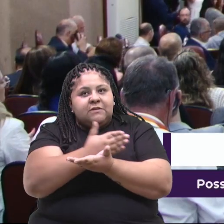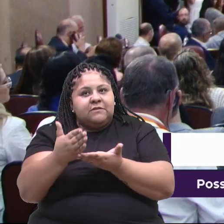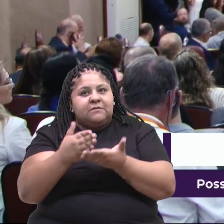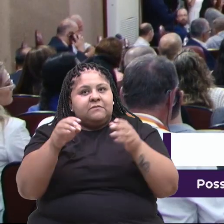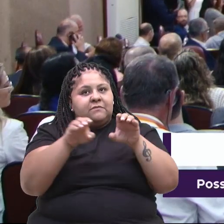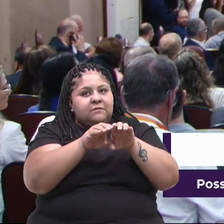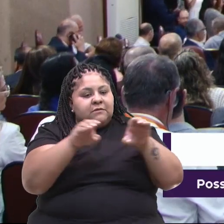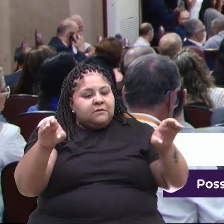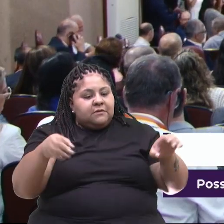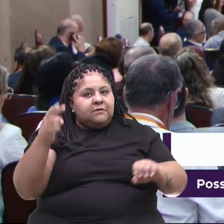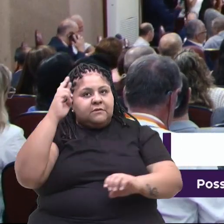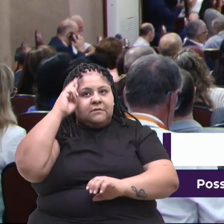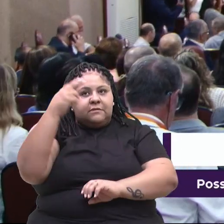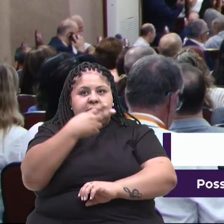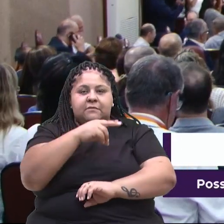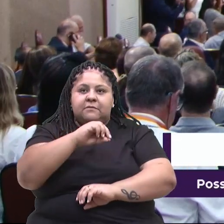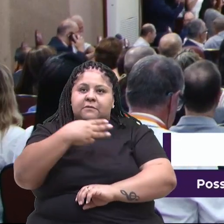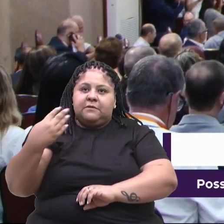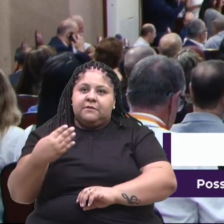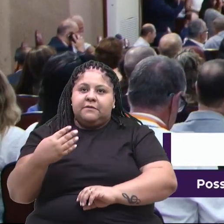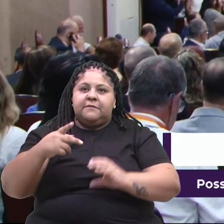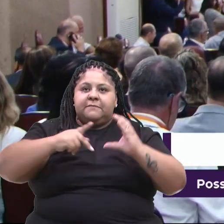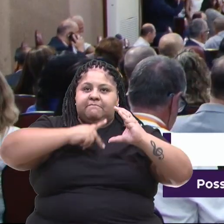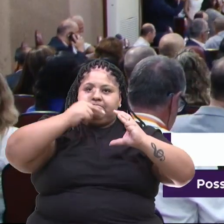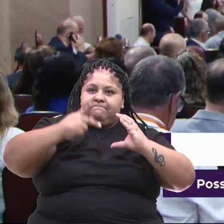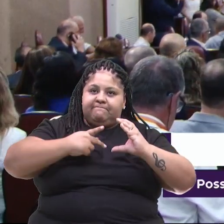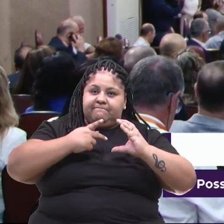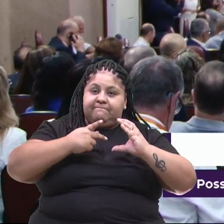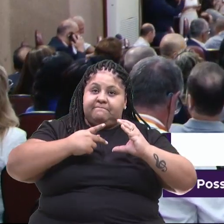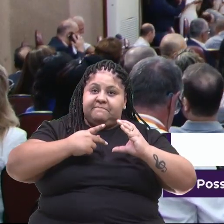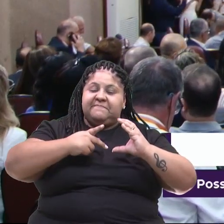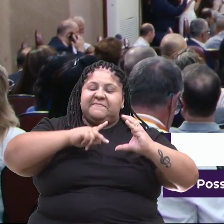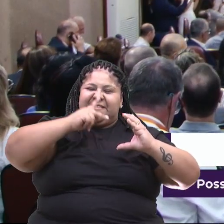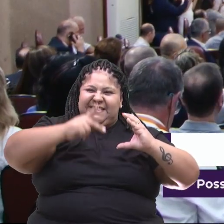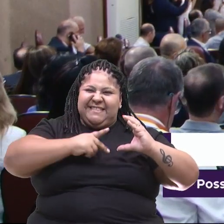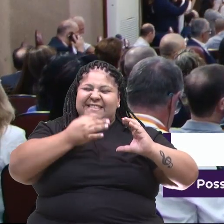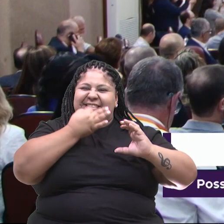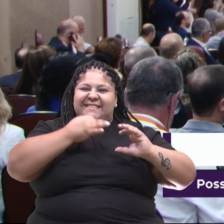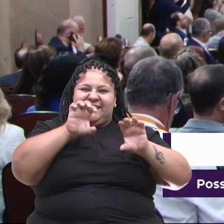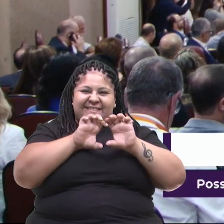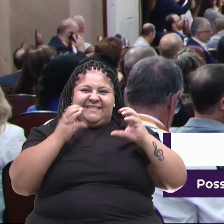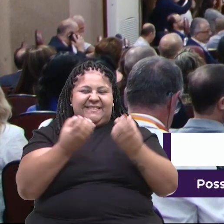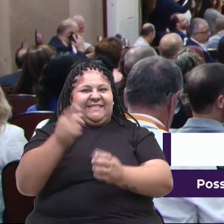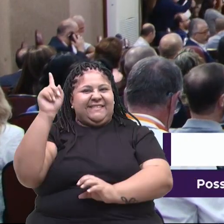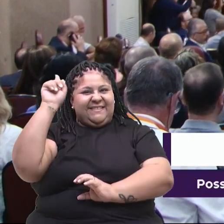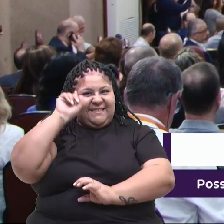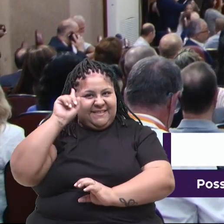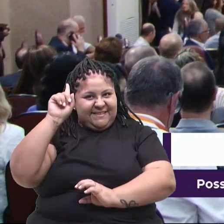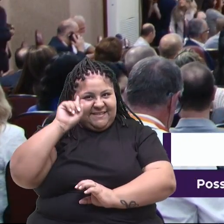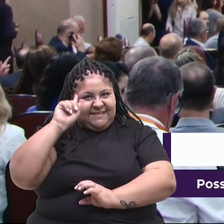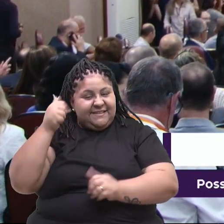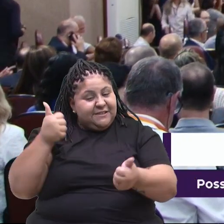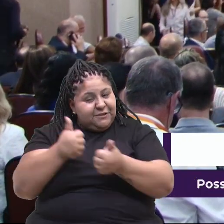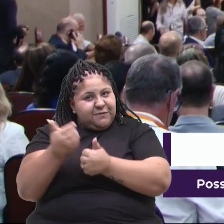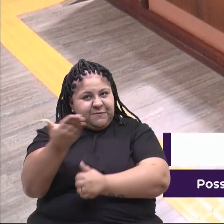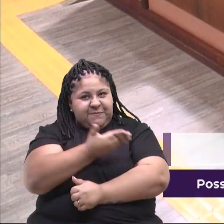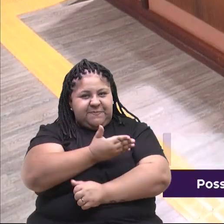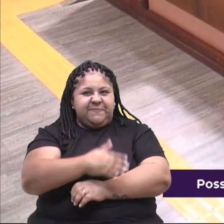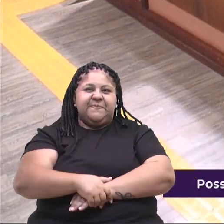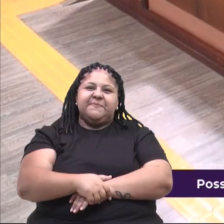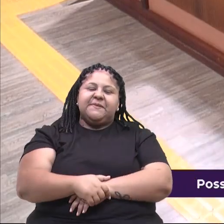de 2024. TV Câmara Caxias na comunidade, todo dia, fique com a gente.